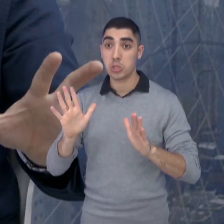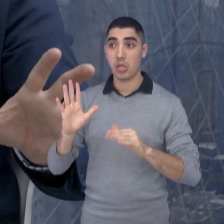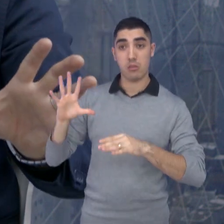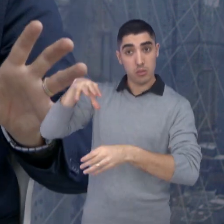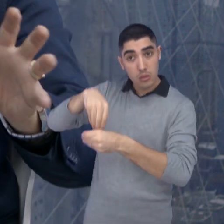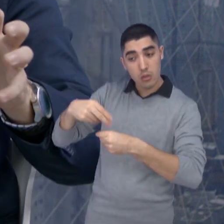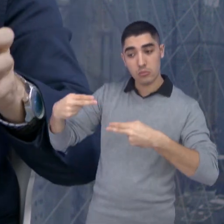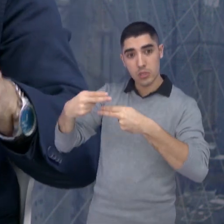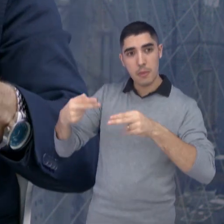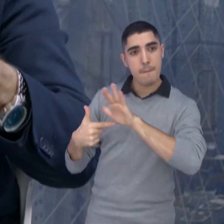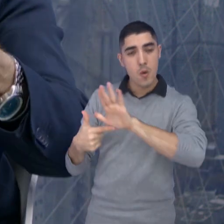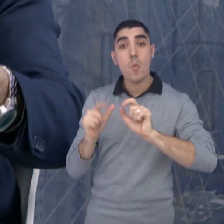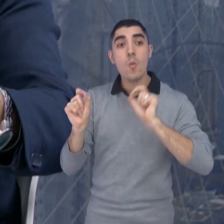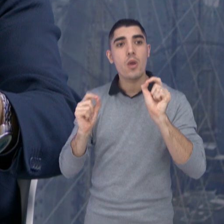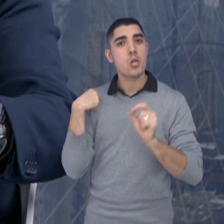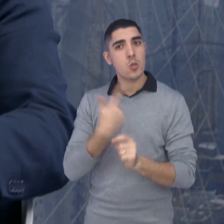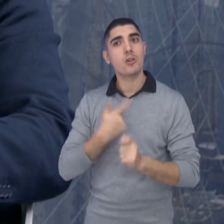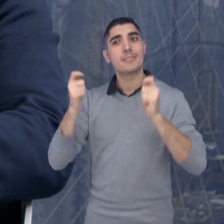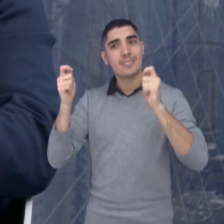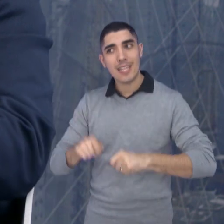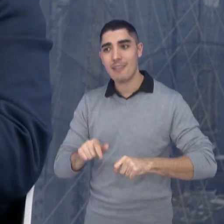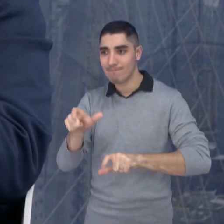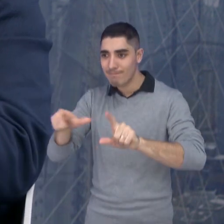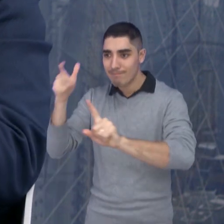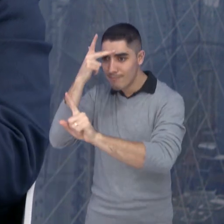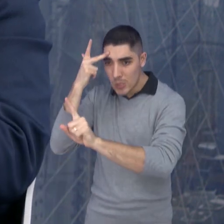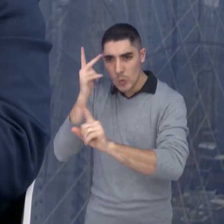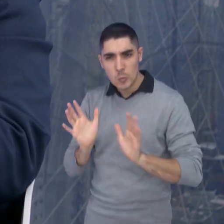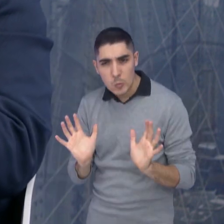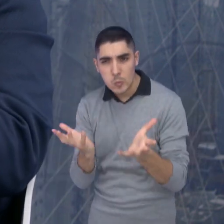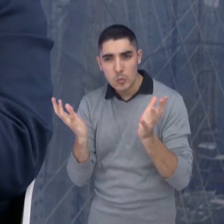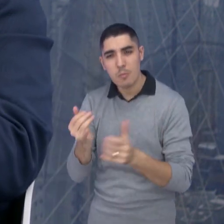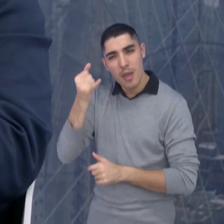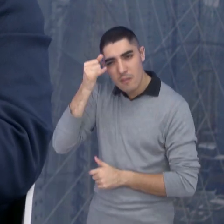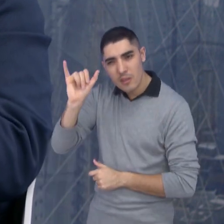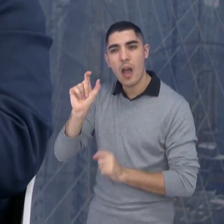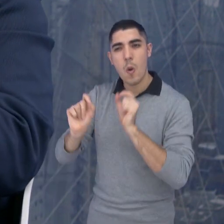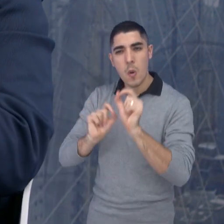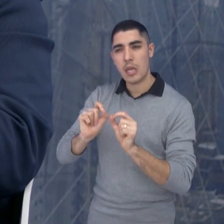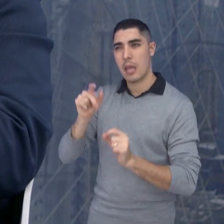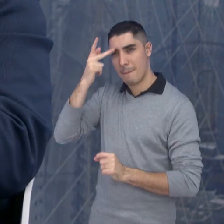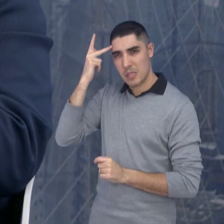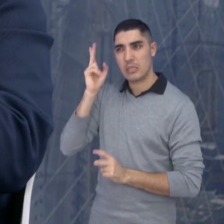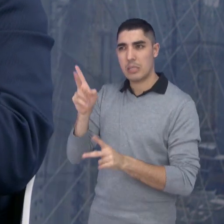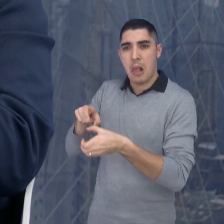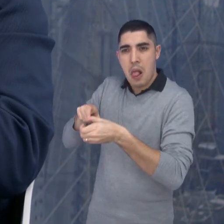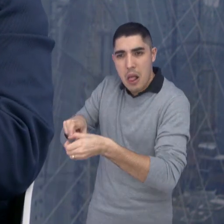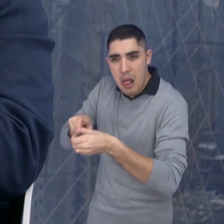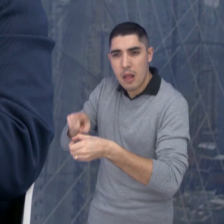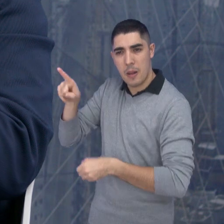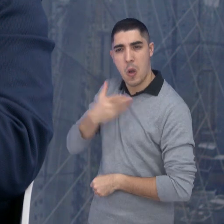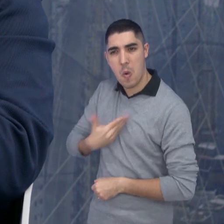essas pessoas e pedir ajuda para eles, para que a gente consiga quebrar esse ciclo da dependência, esse ciclo